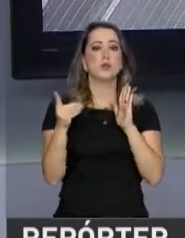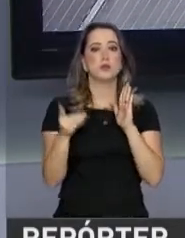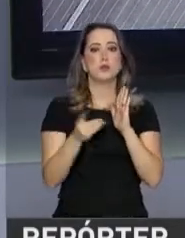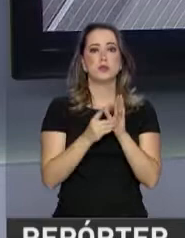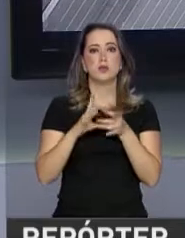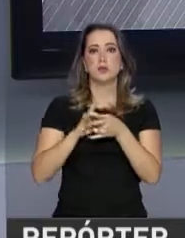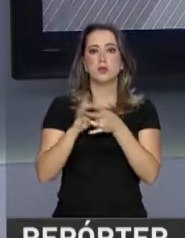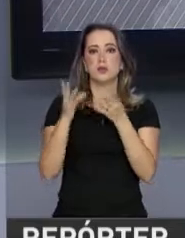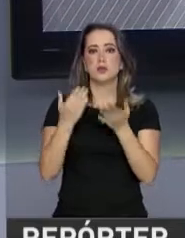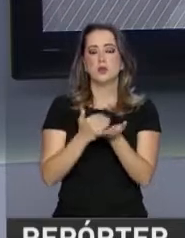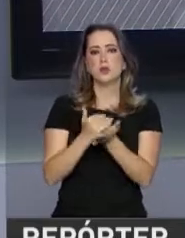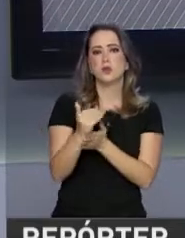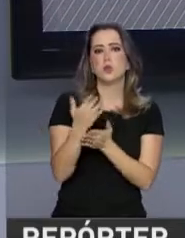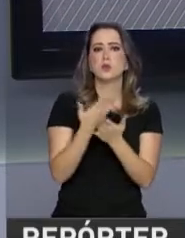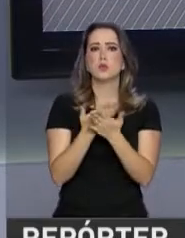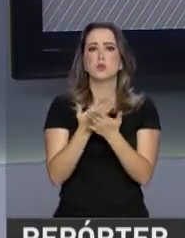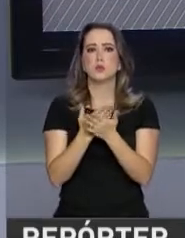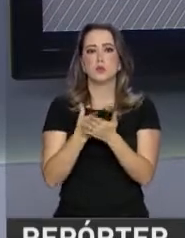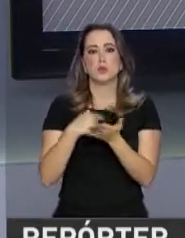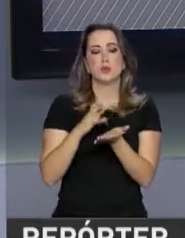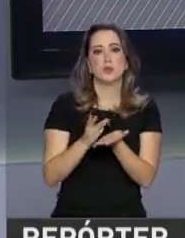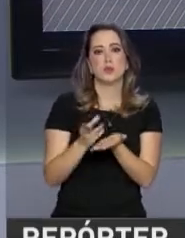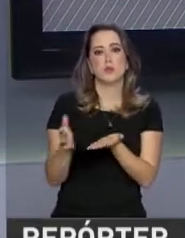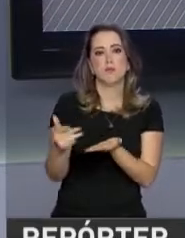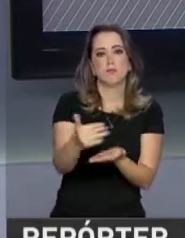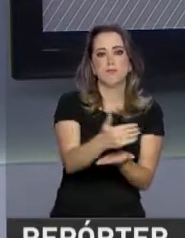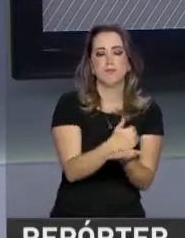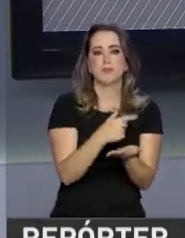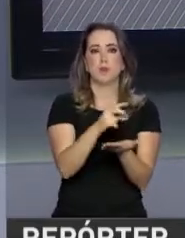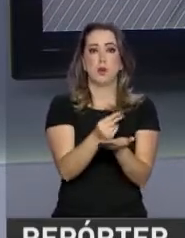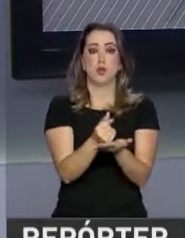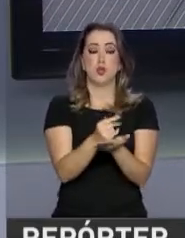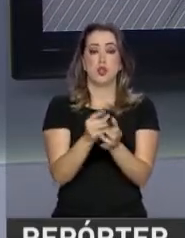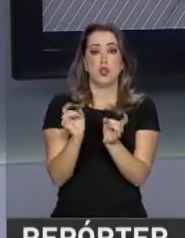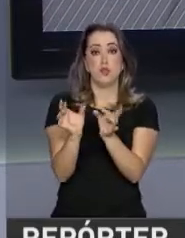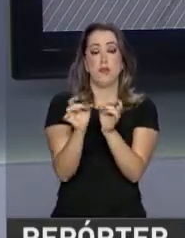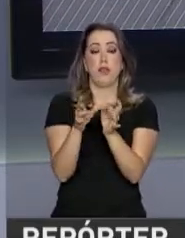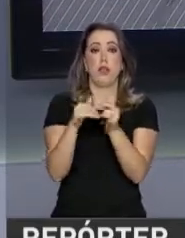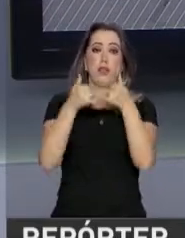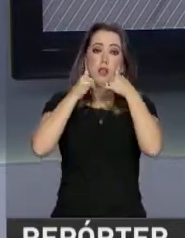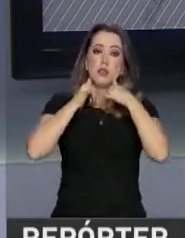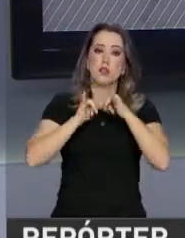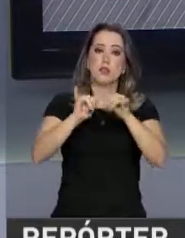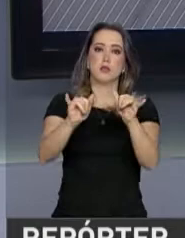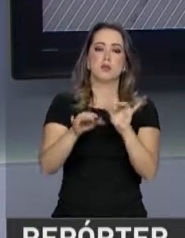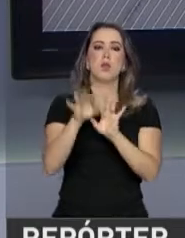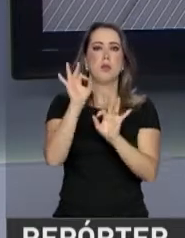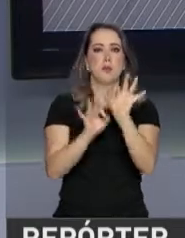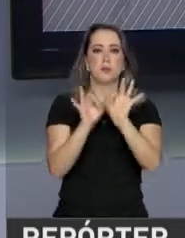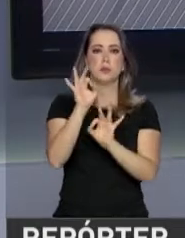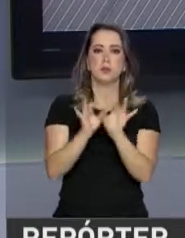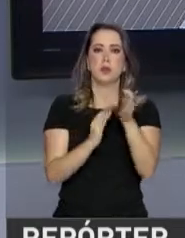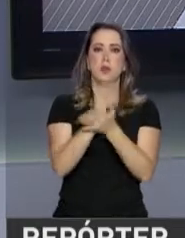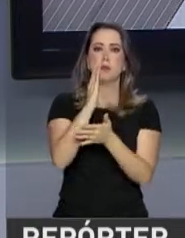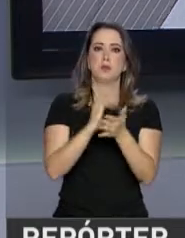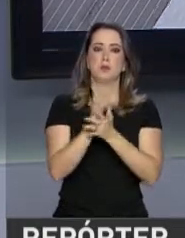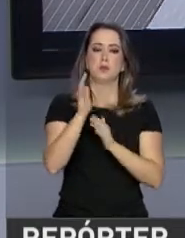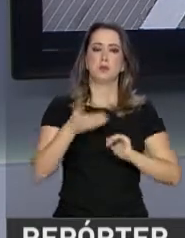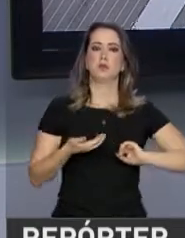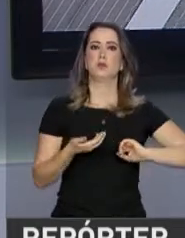que autoriza o início dos estudos para a capitalização da eletrobrás tão logo o projeto seja aprovado pelo congresso